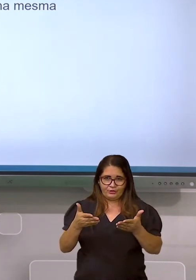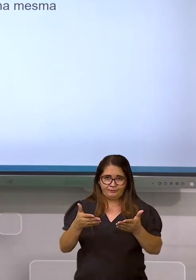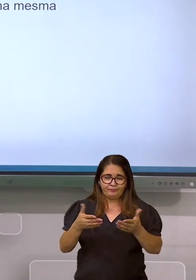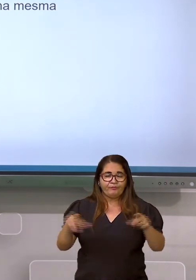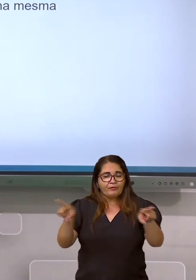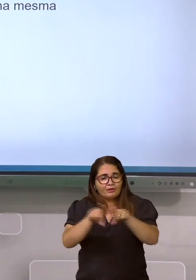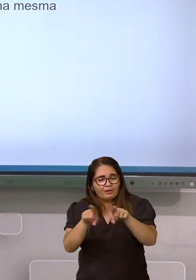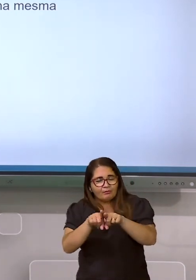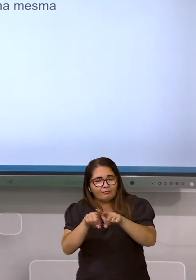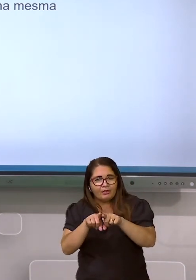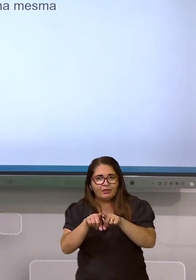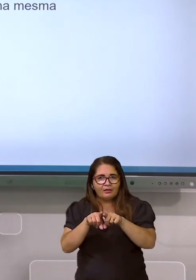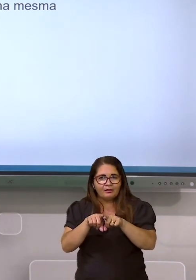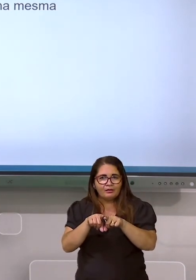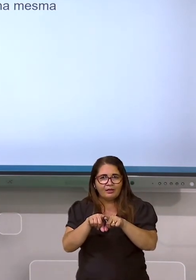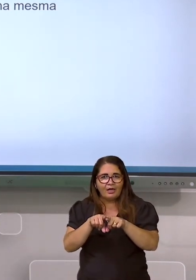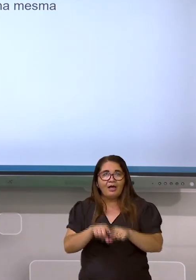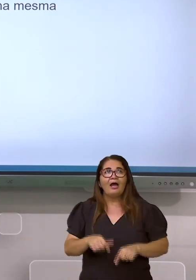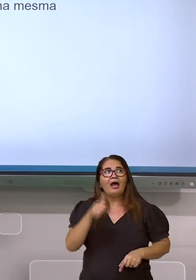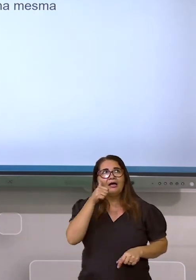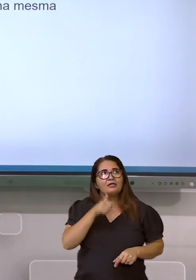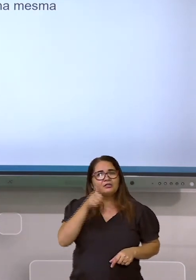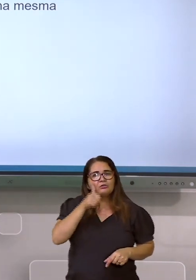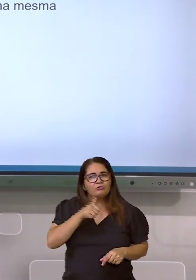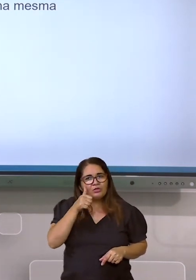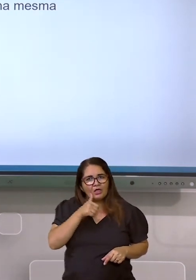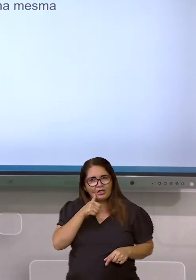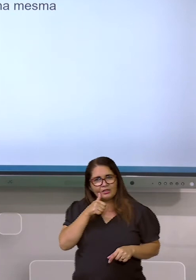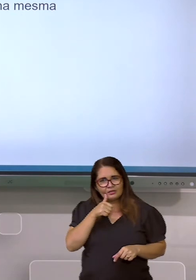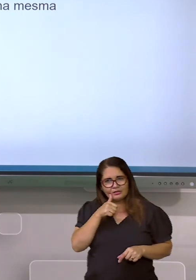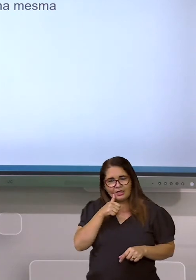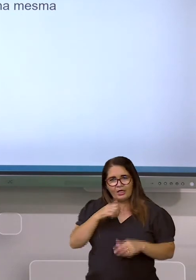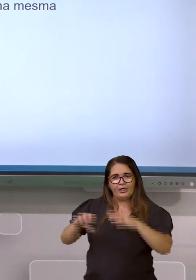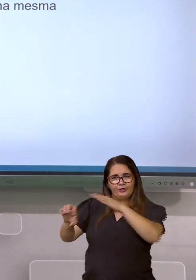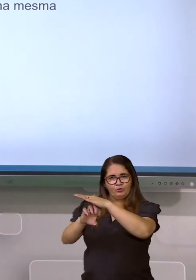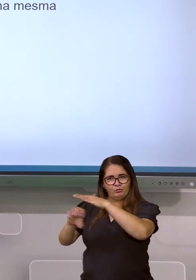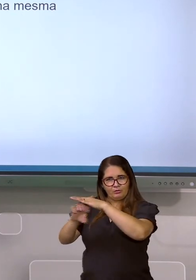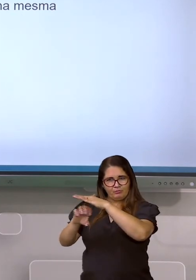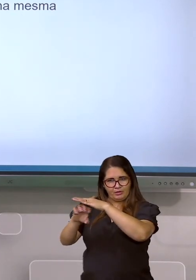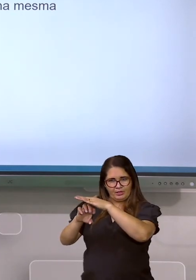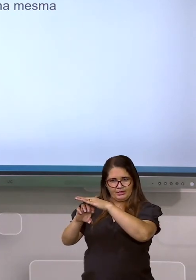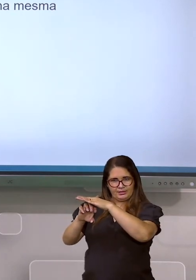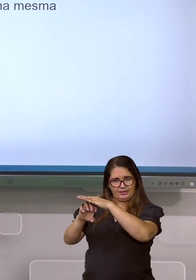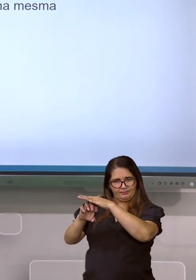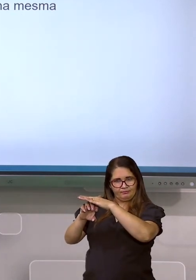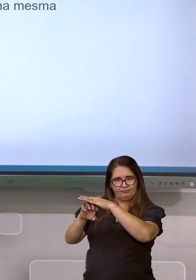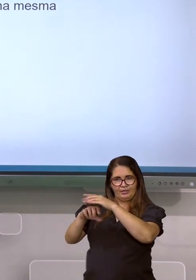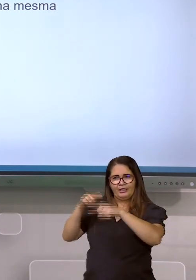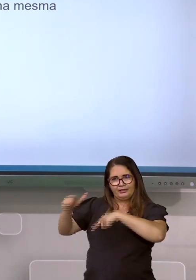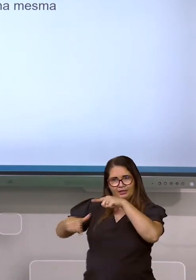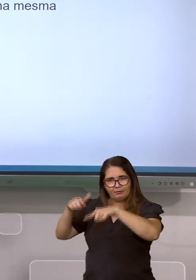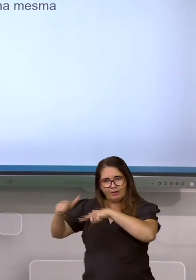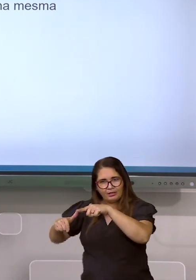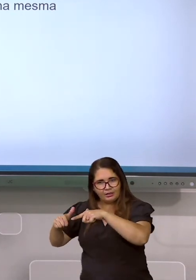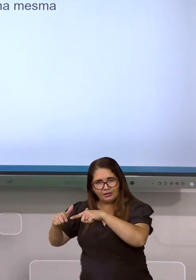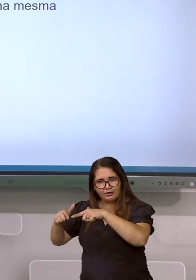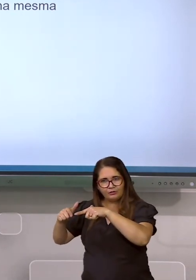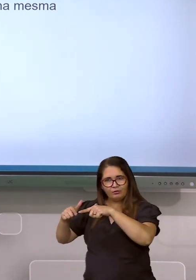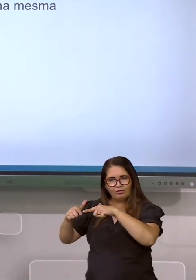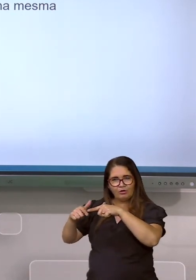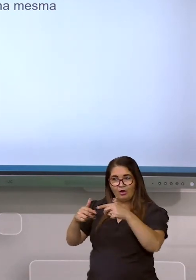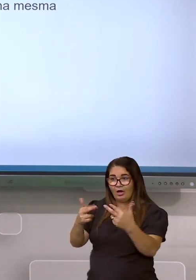mesma função, muitas das vezes recebem menos do que o homem, pelo simples fato de ser mulher.